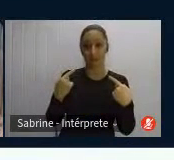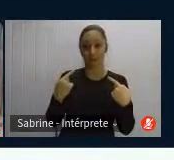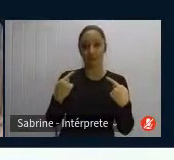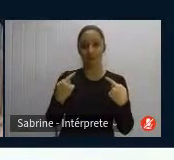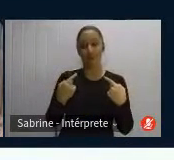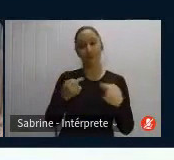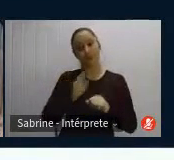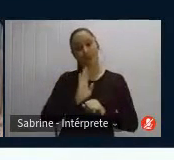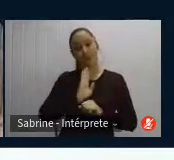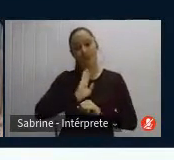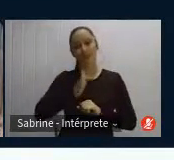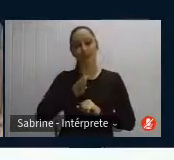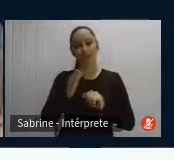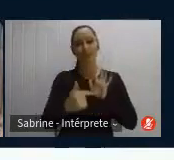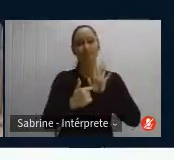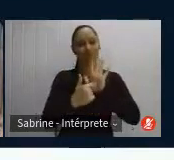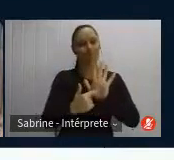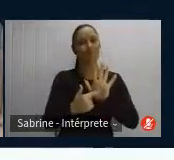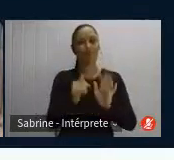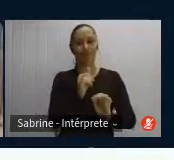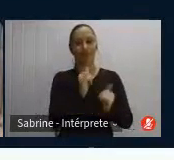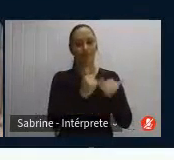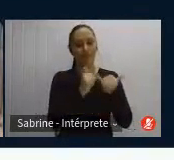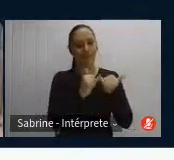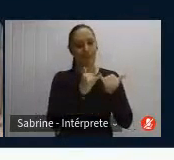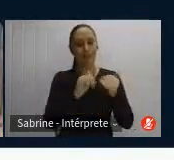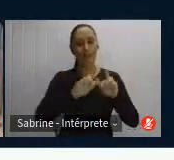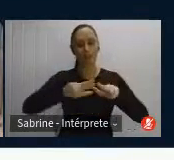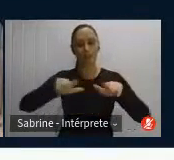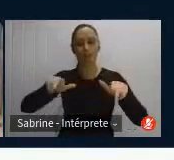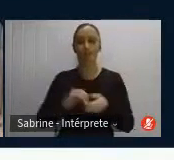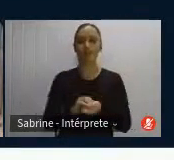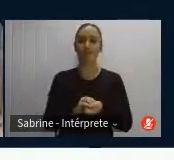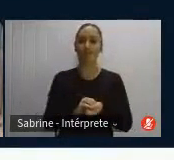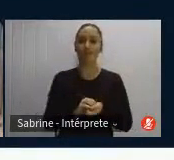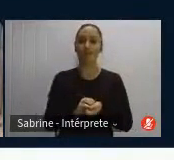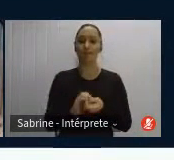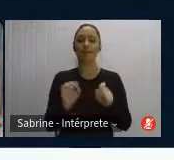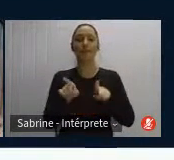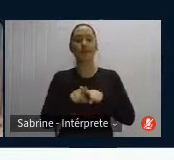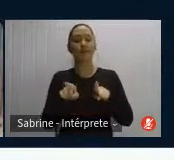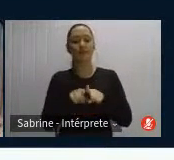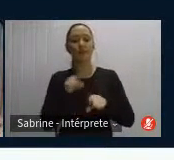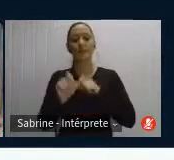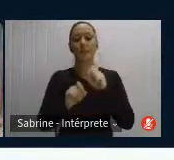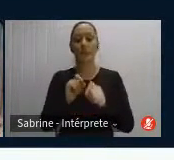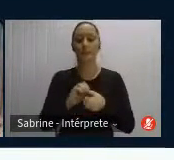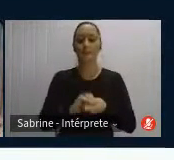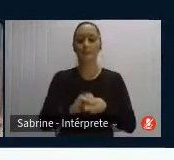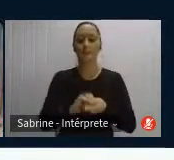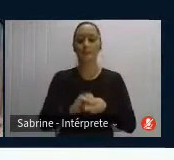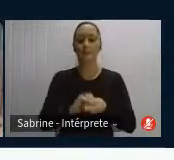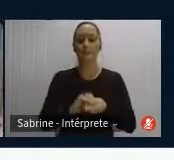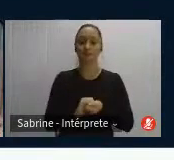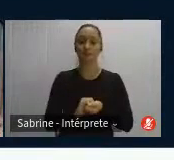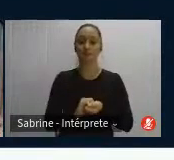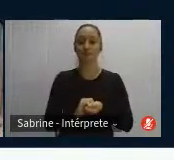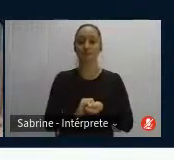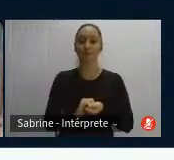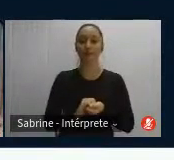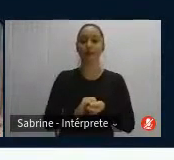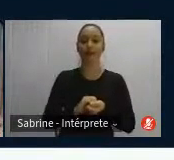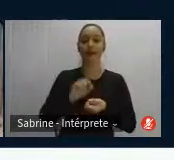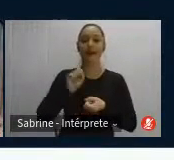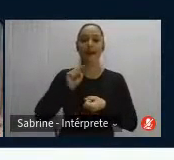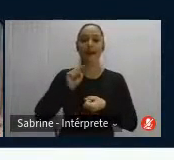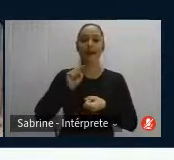já dei alguns exemplos, essa correlação de forças desfavoráveis que nós temos que lidar, estamos lidando já há